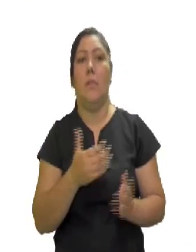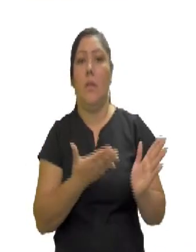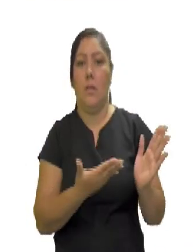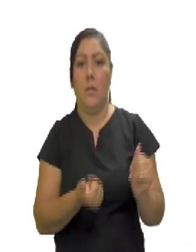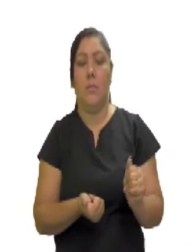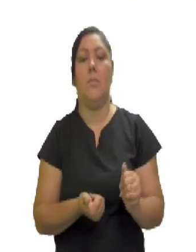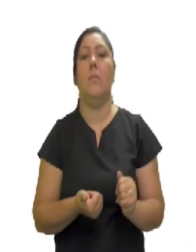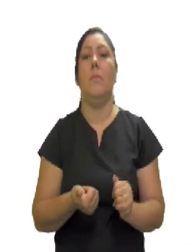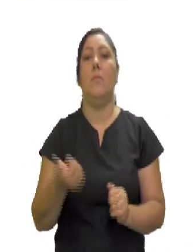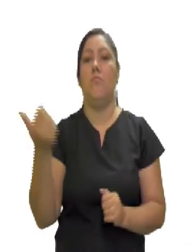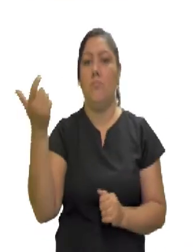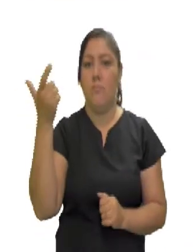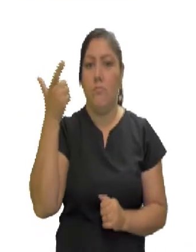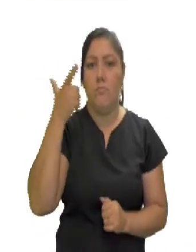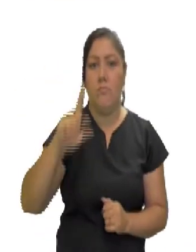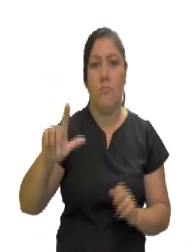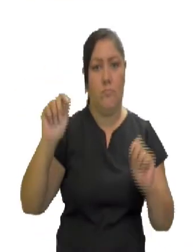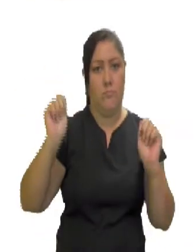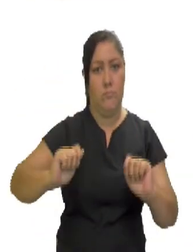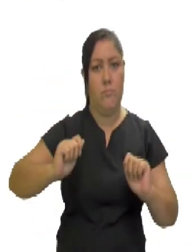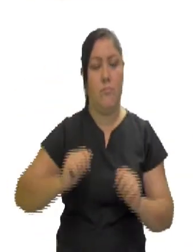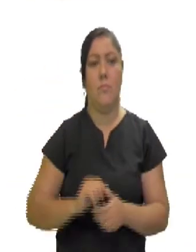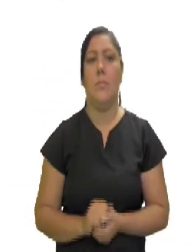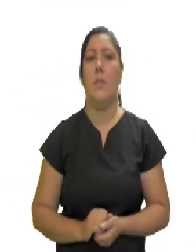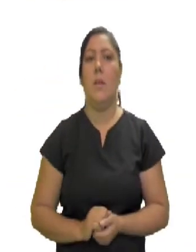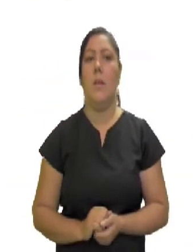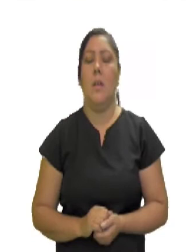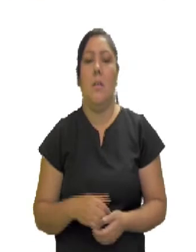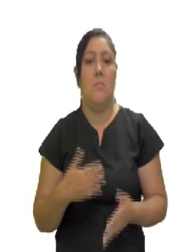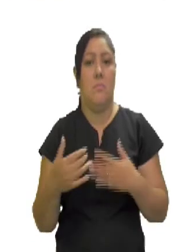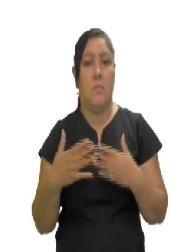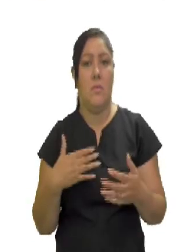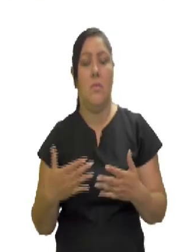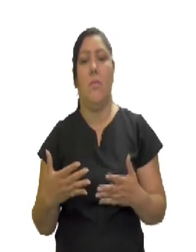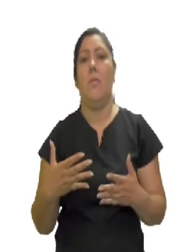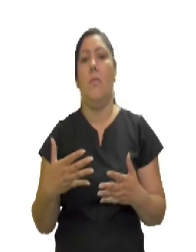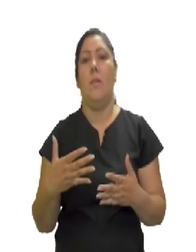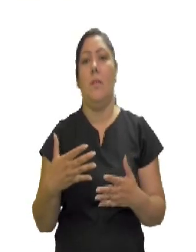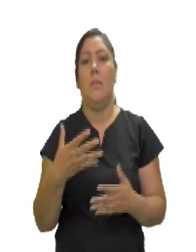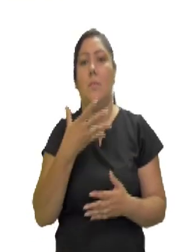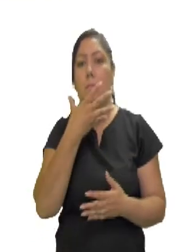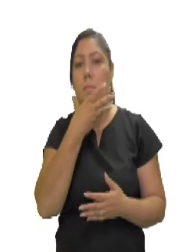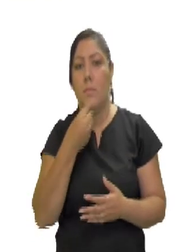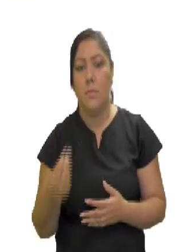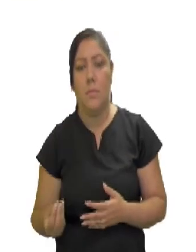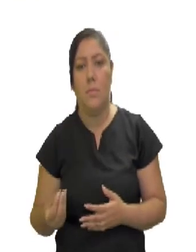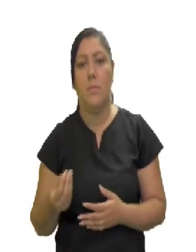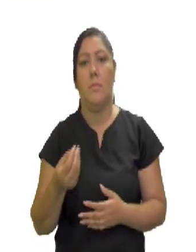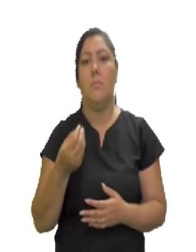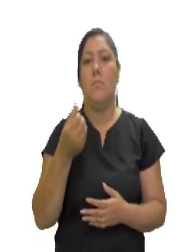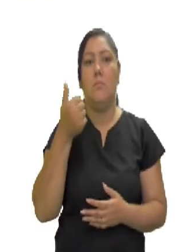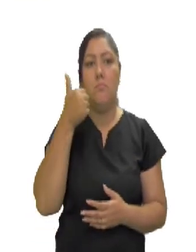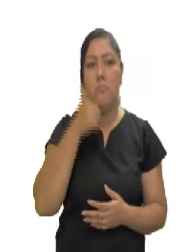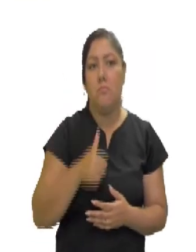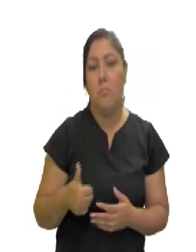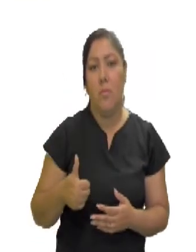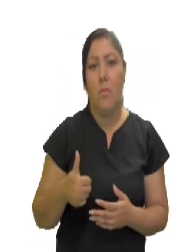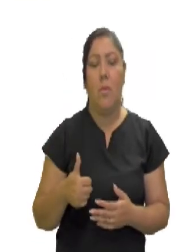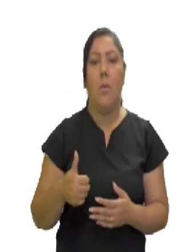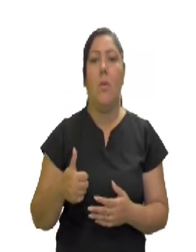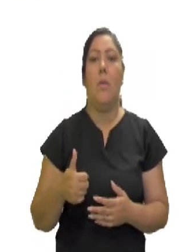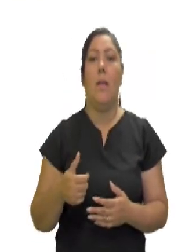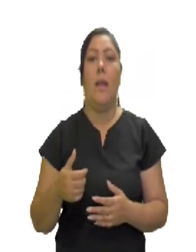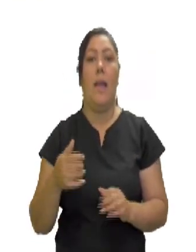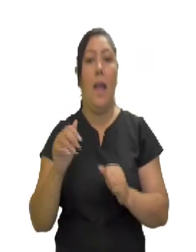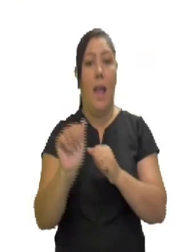artigo estar no masculino ou no feminino, o adjetivo competente não alterou em nada.